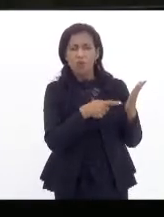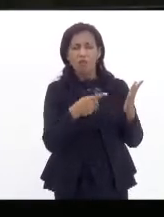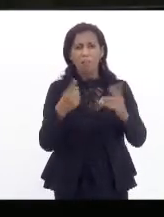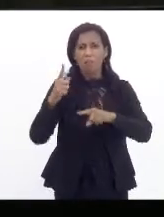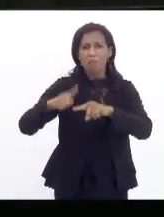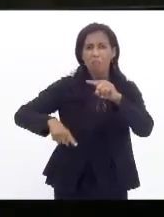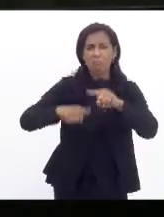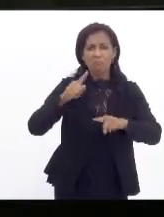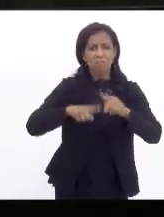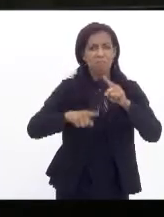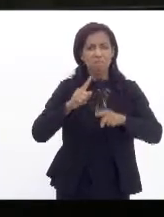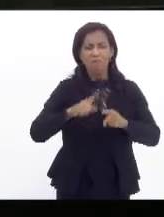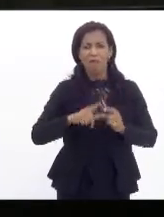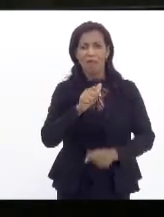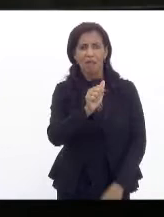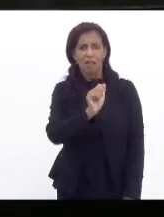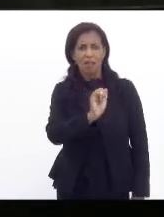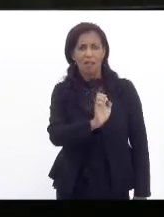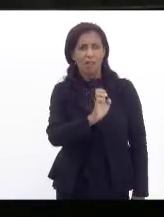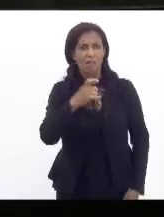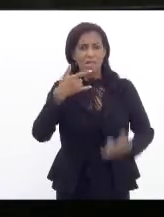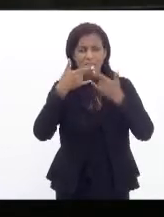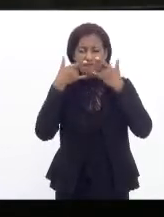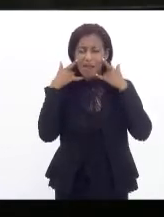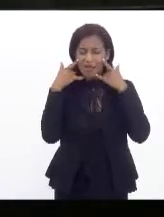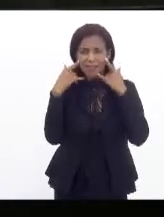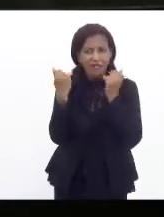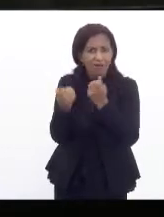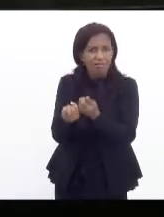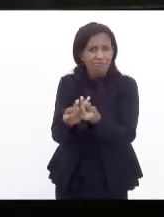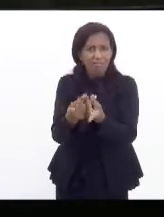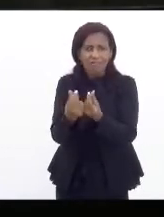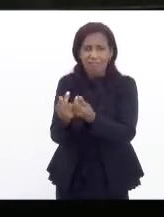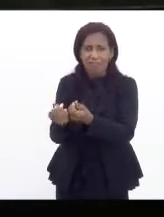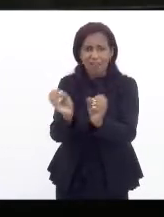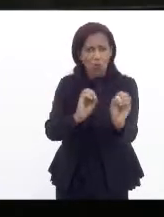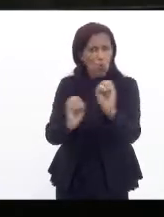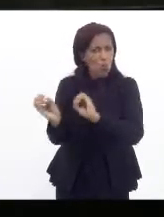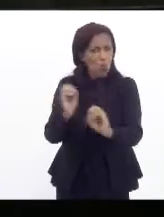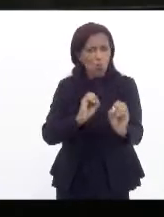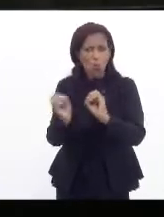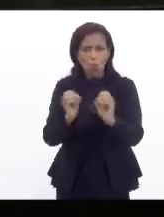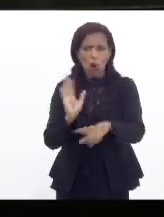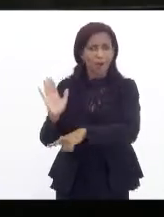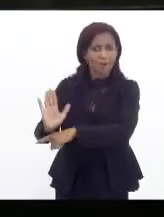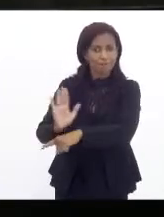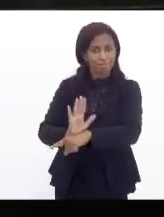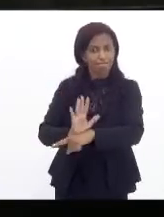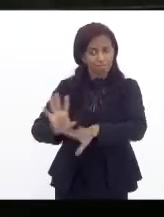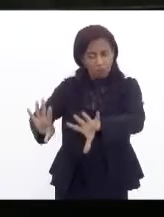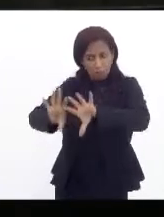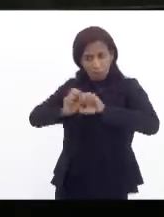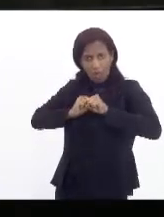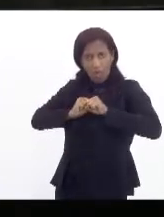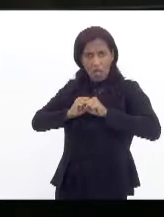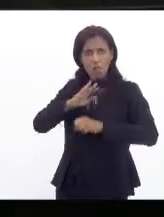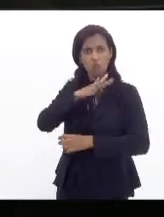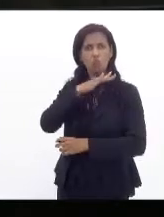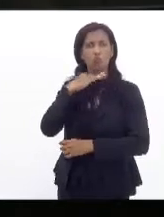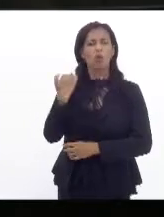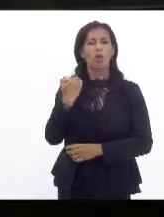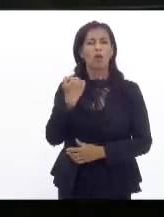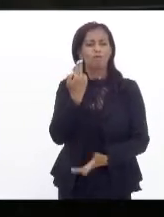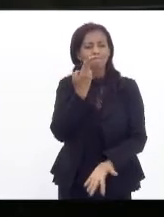aparelho de EPI, né? Que não tinha máscara para atender a população, e que morreram, tombaram